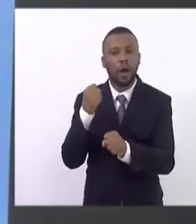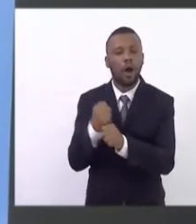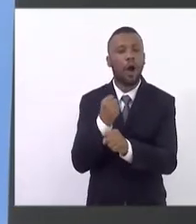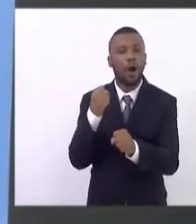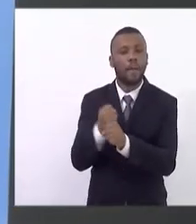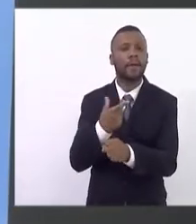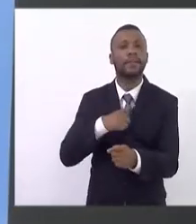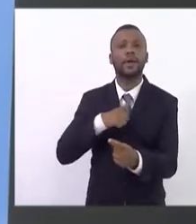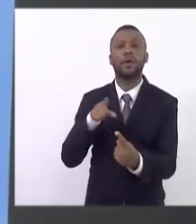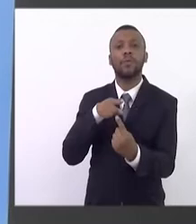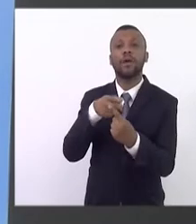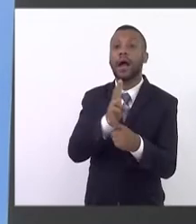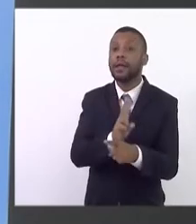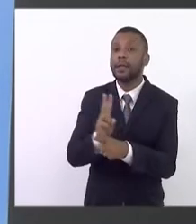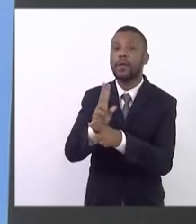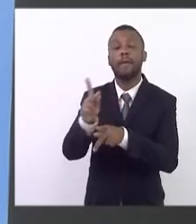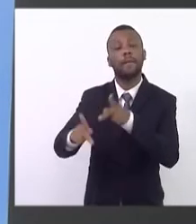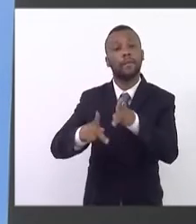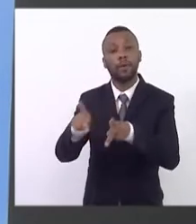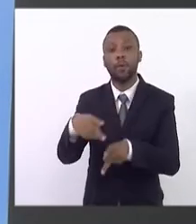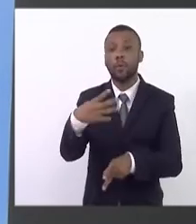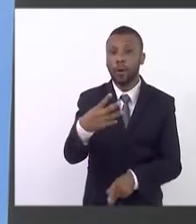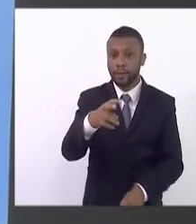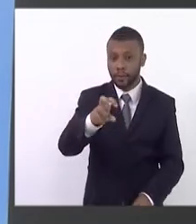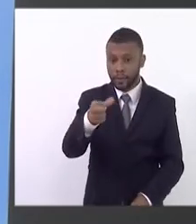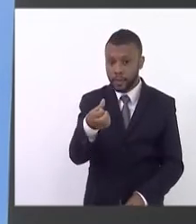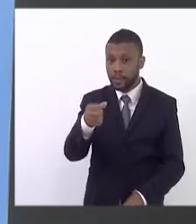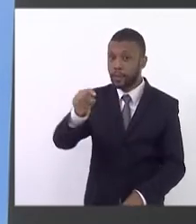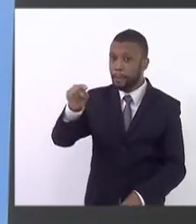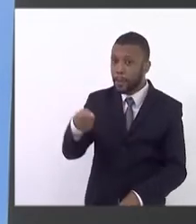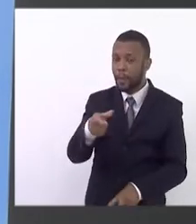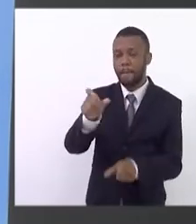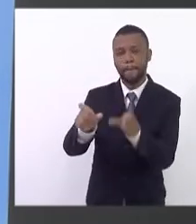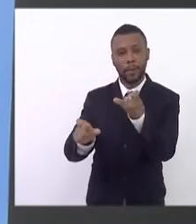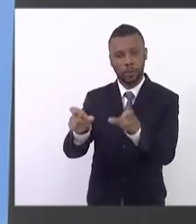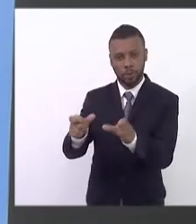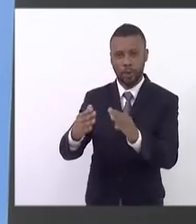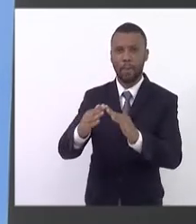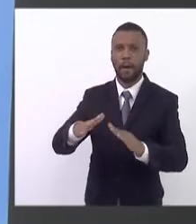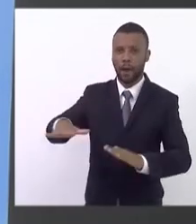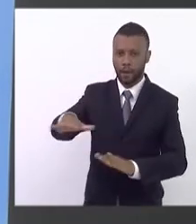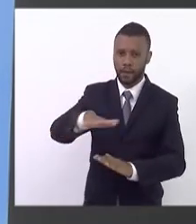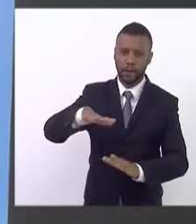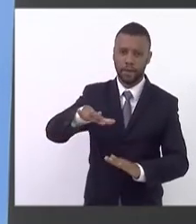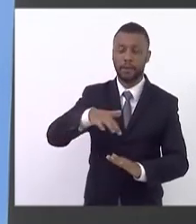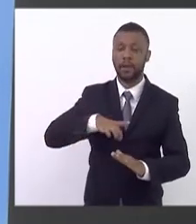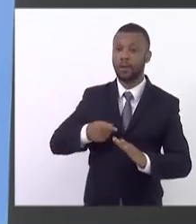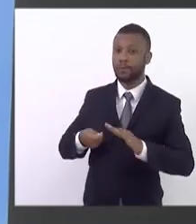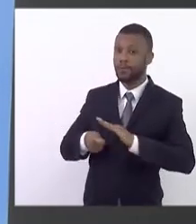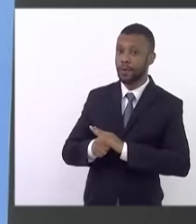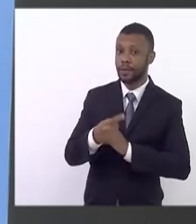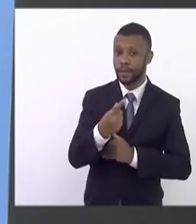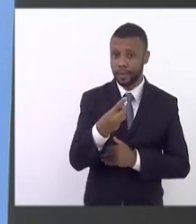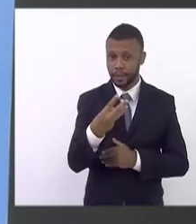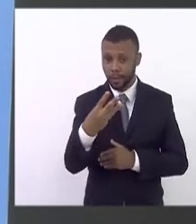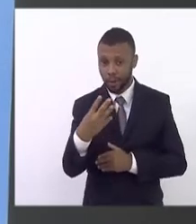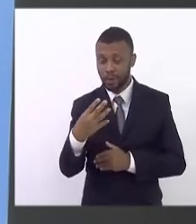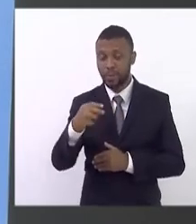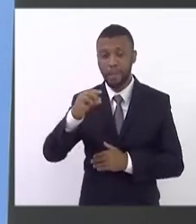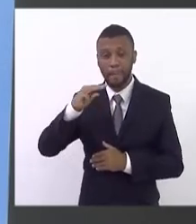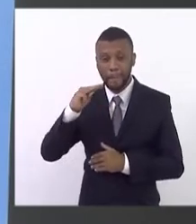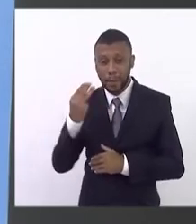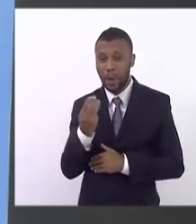uma população de 456 mil habitantes, um investimento de 134 milhões,